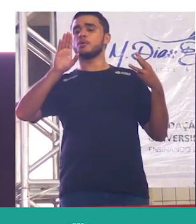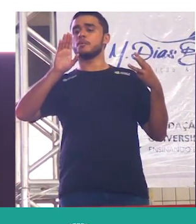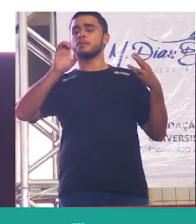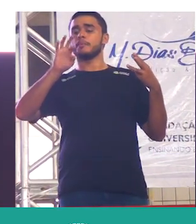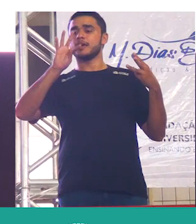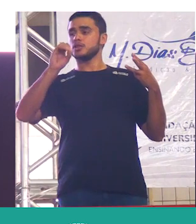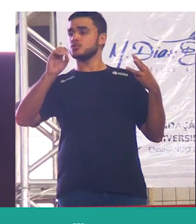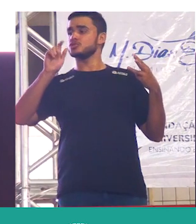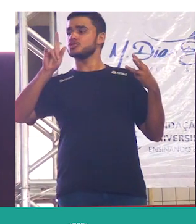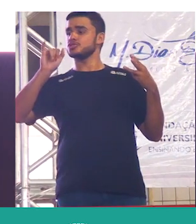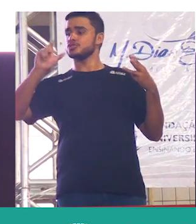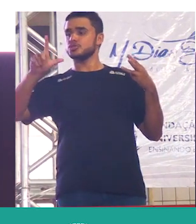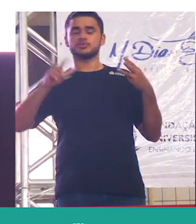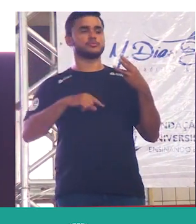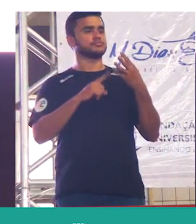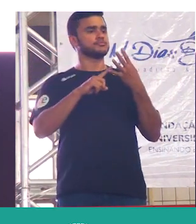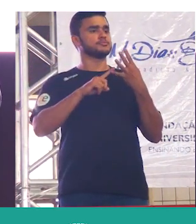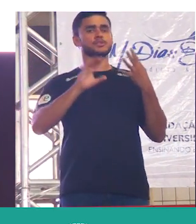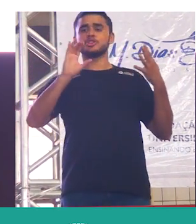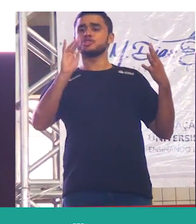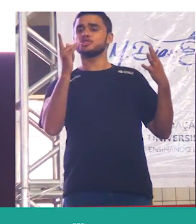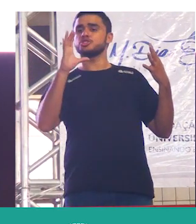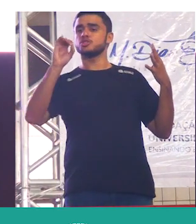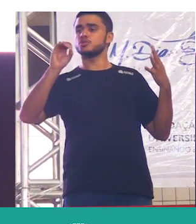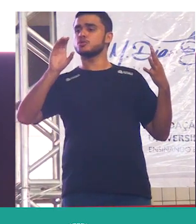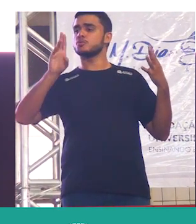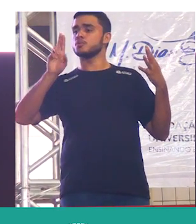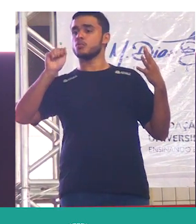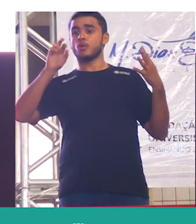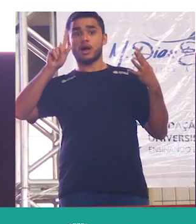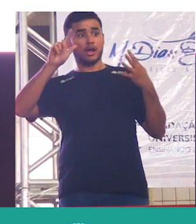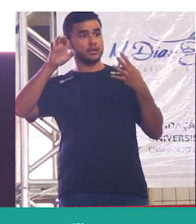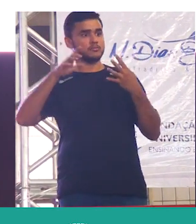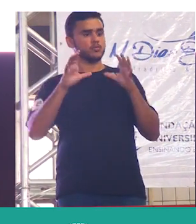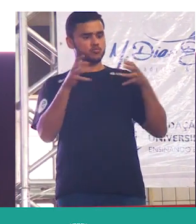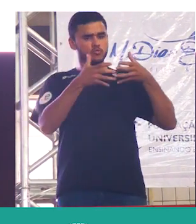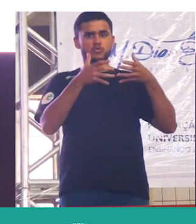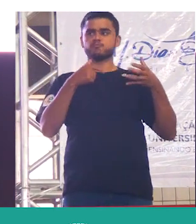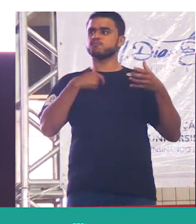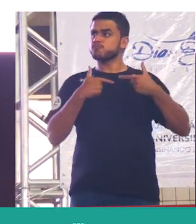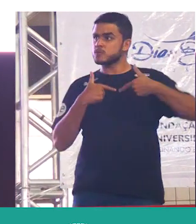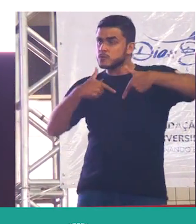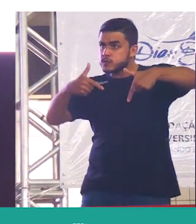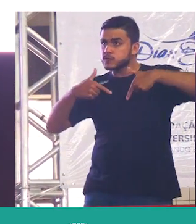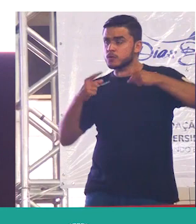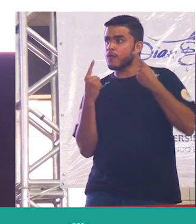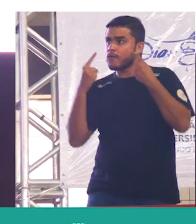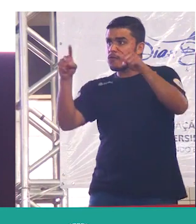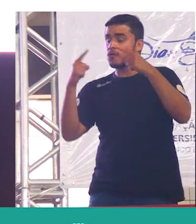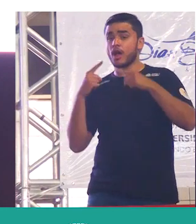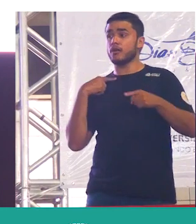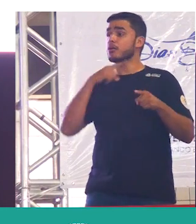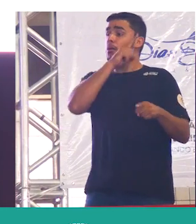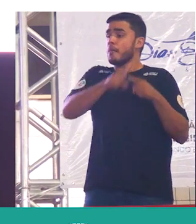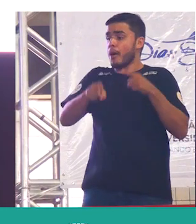estilo, mas que batiam de frente com o governo, eram censurados.